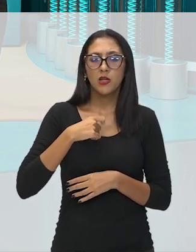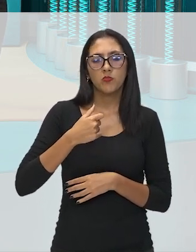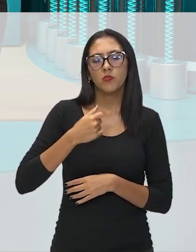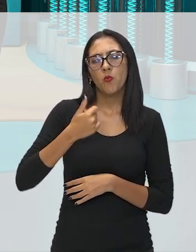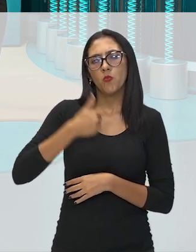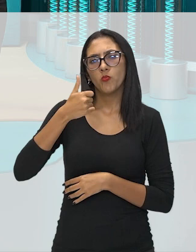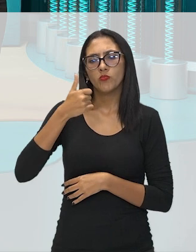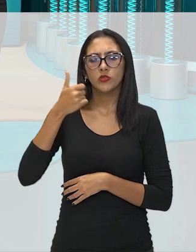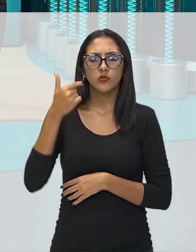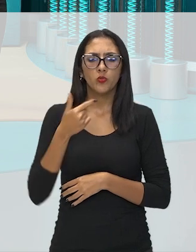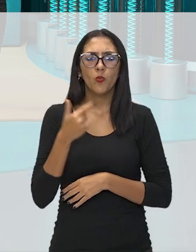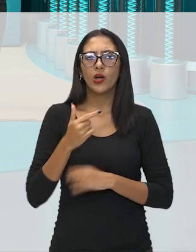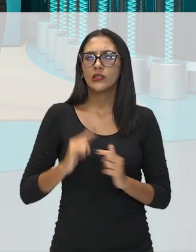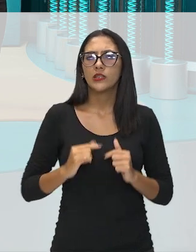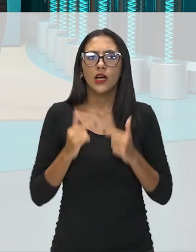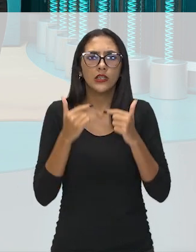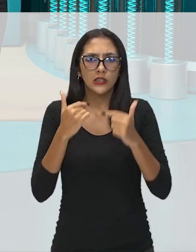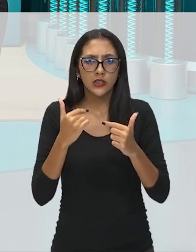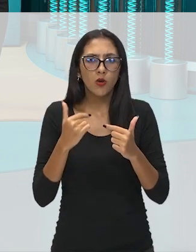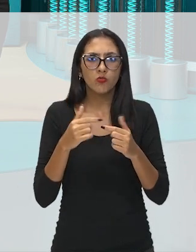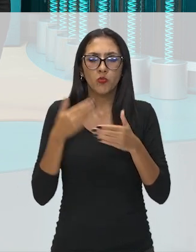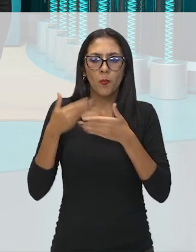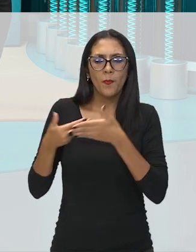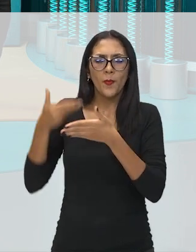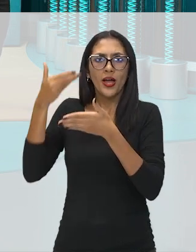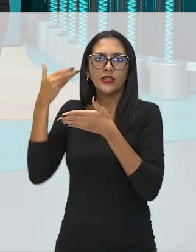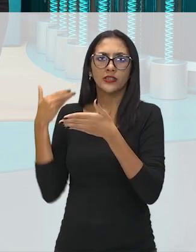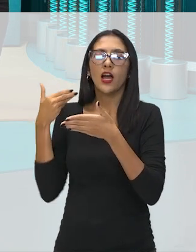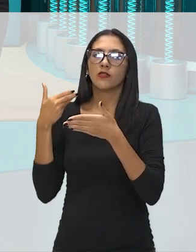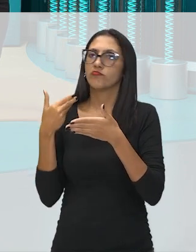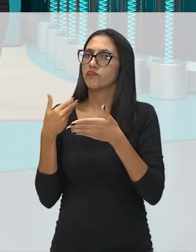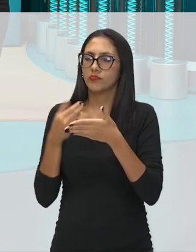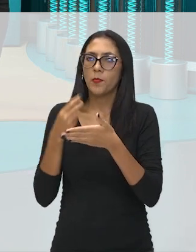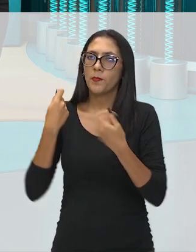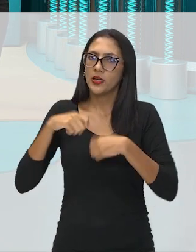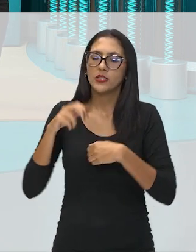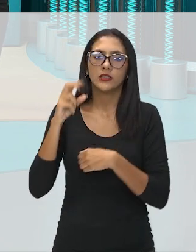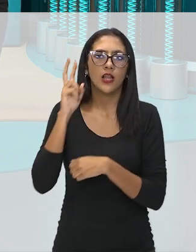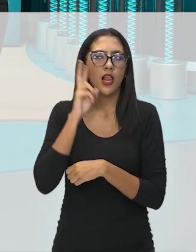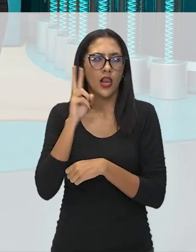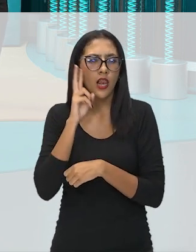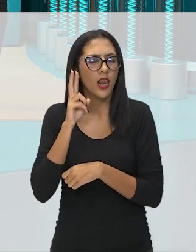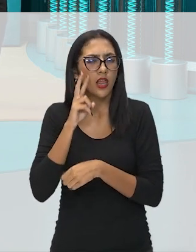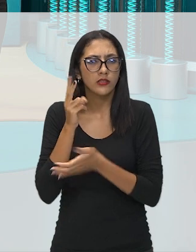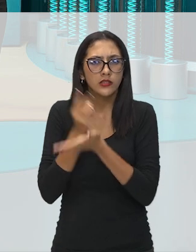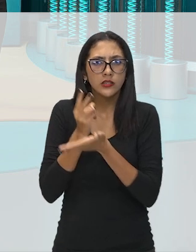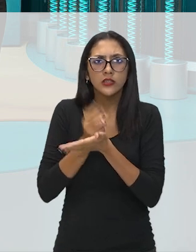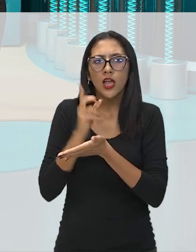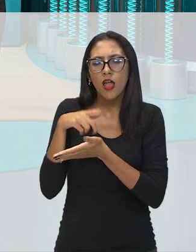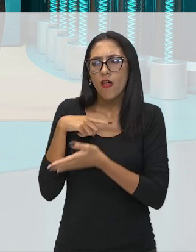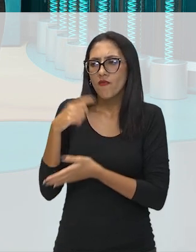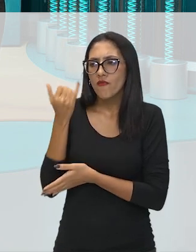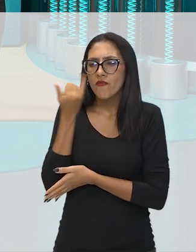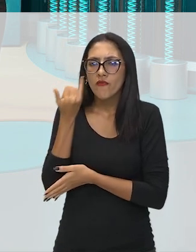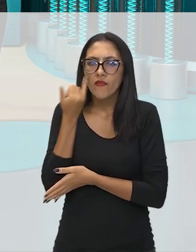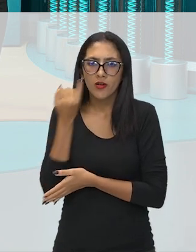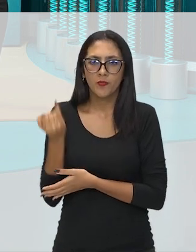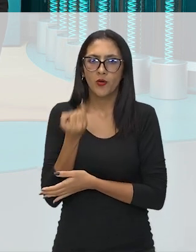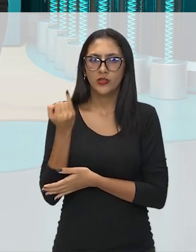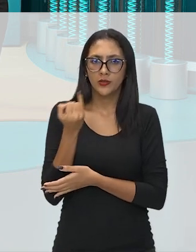passado, estamos falando aqui sempre do passado, não podem esquecer dessa informação que é super importante.